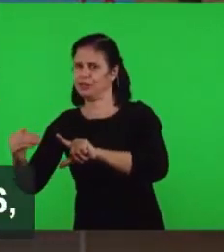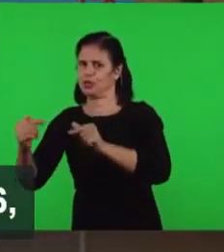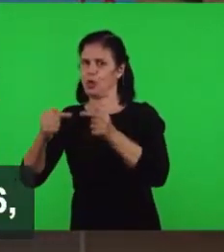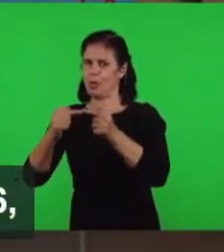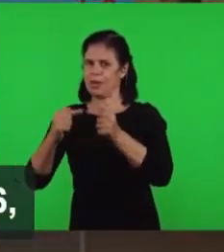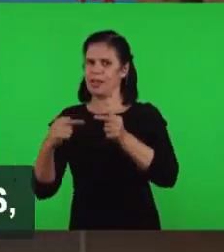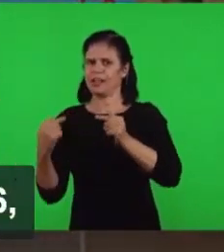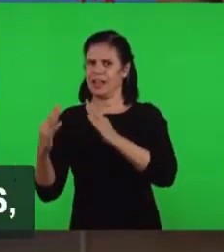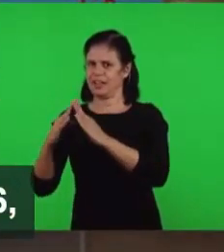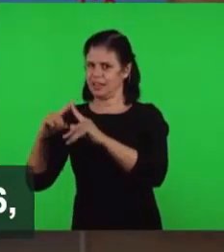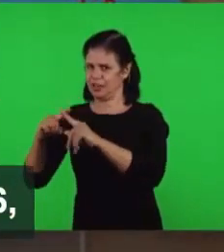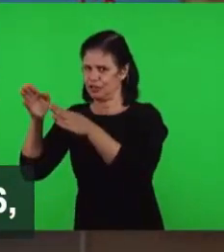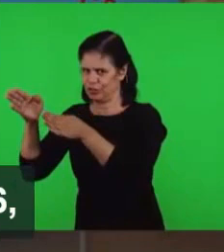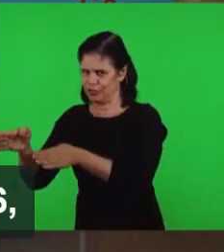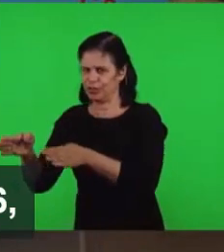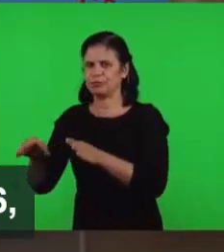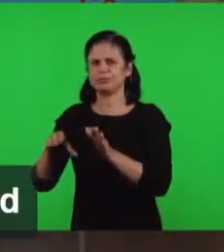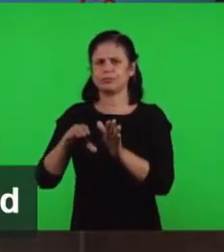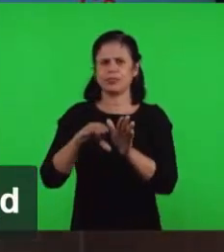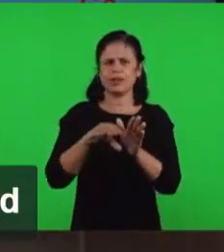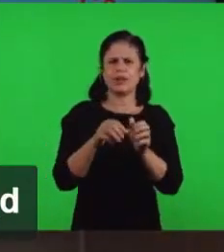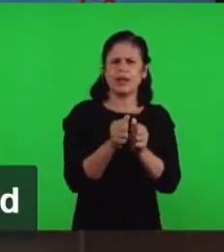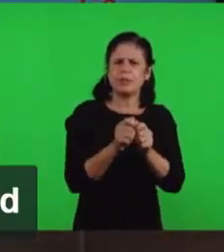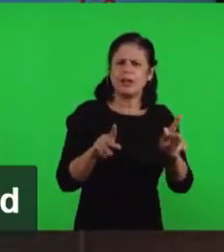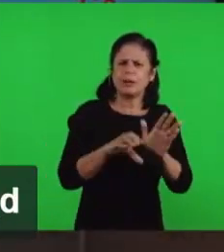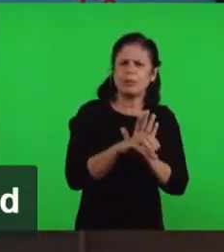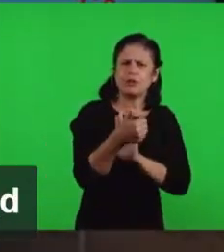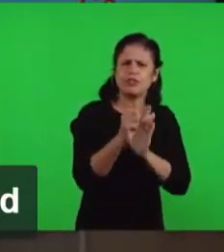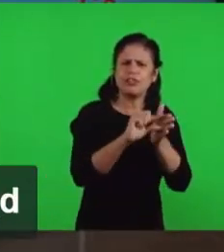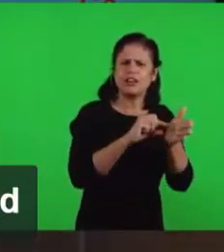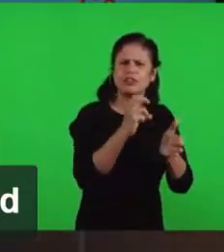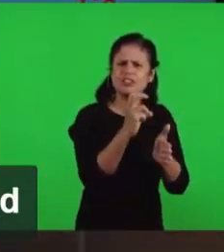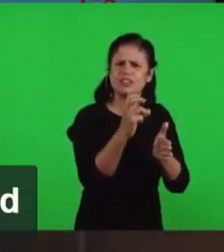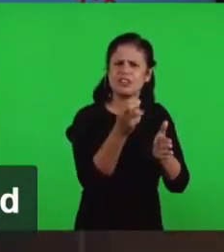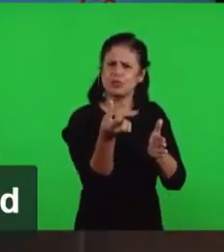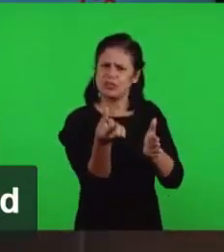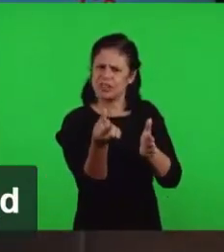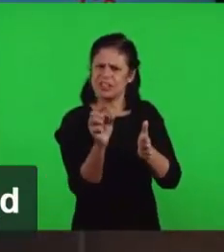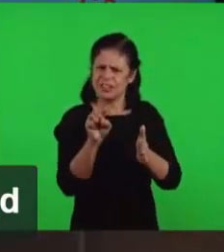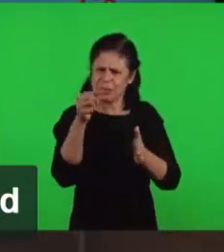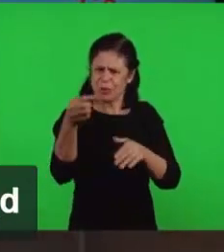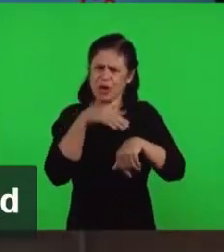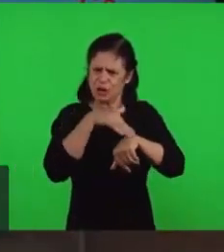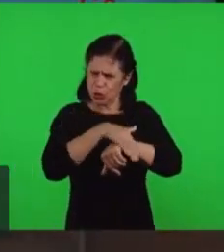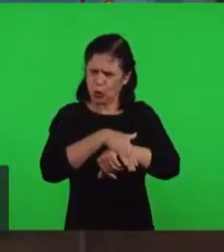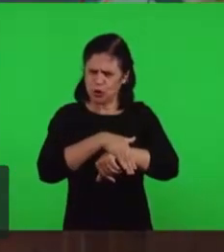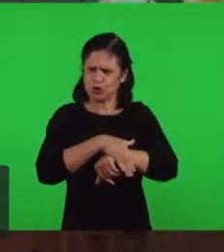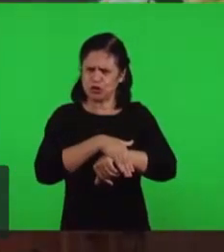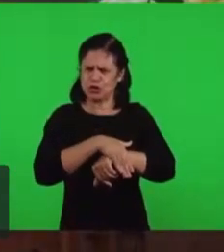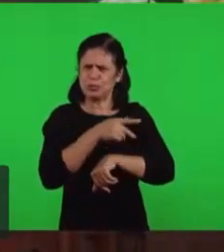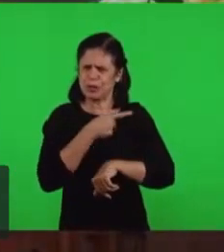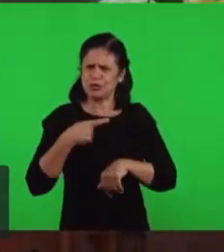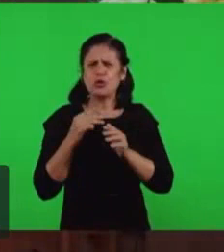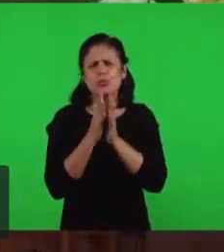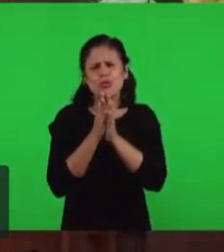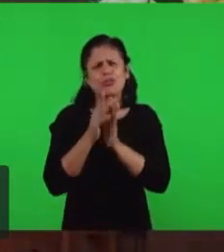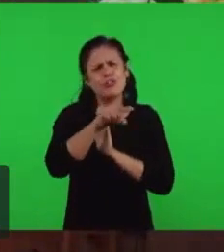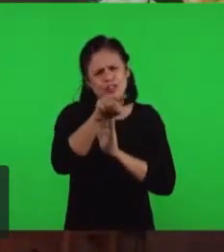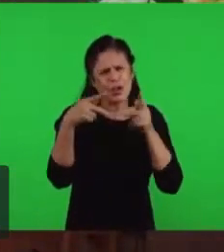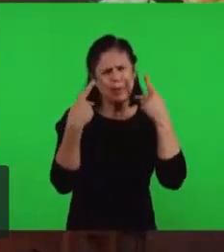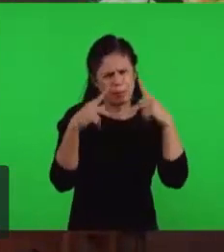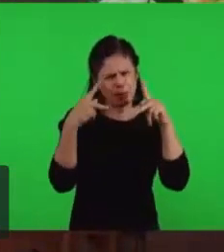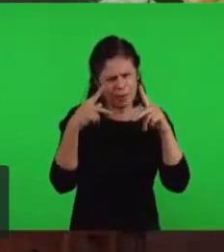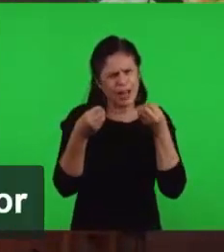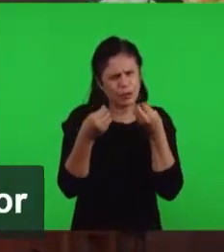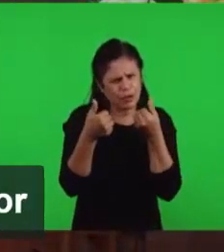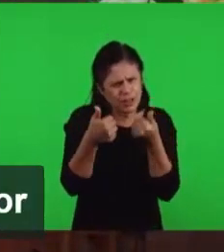um capítulo um versículo 6 se eu fosse possível à noite ser transmitido para a igreja é um assunto